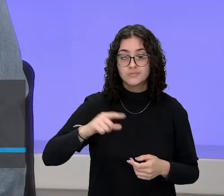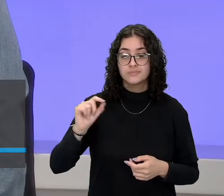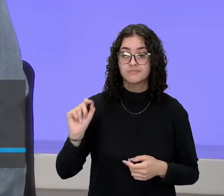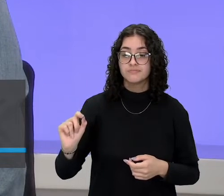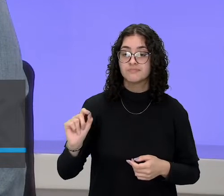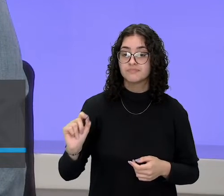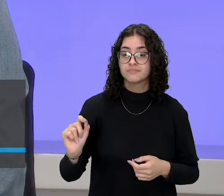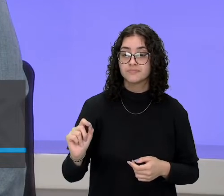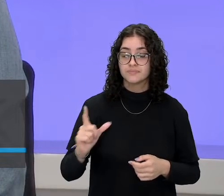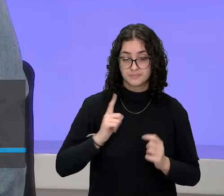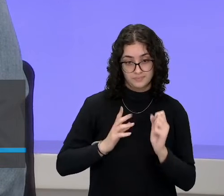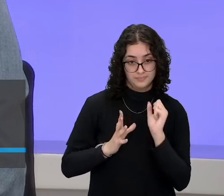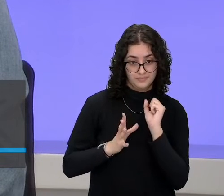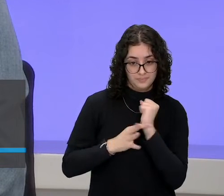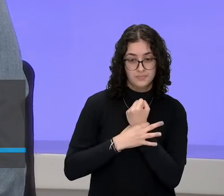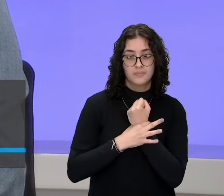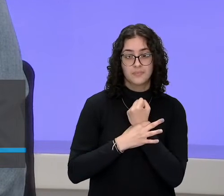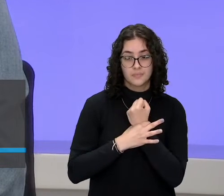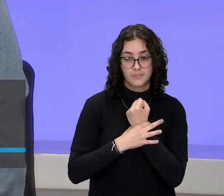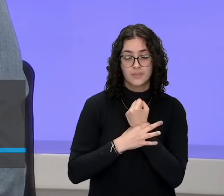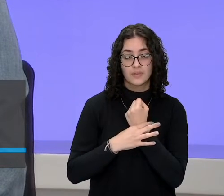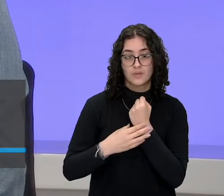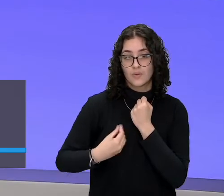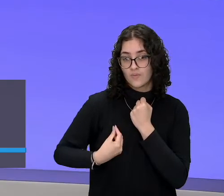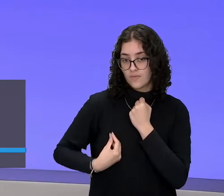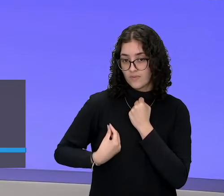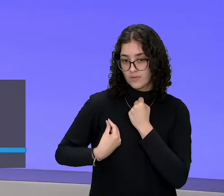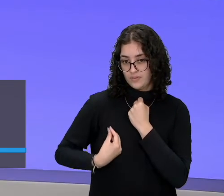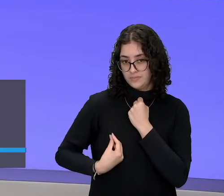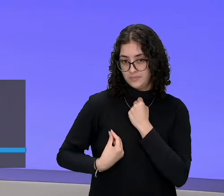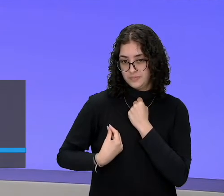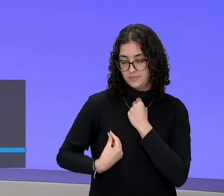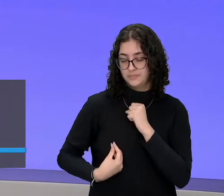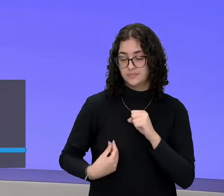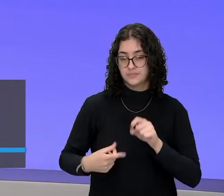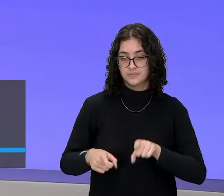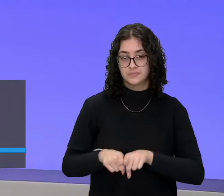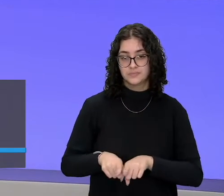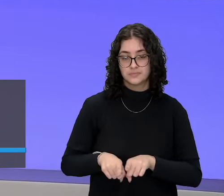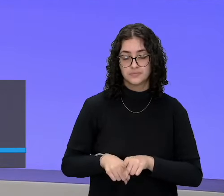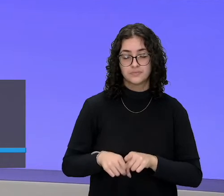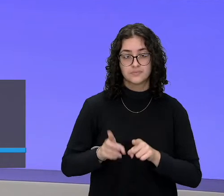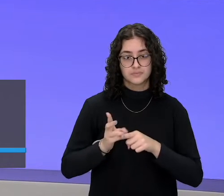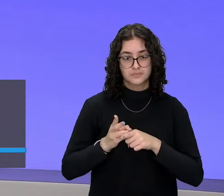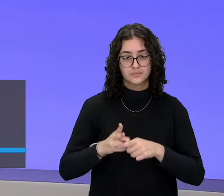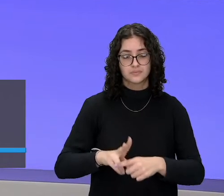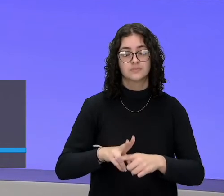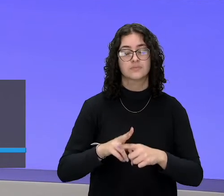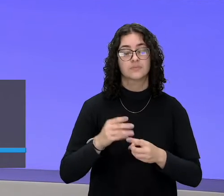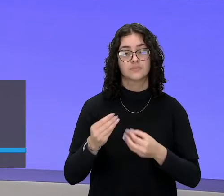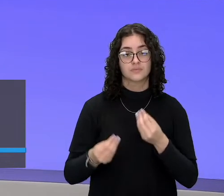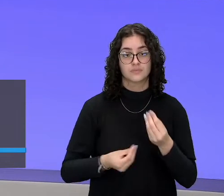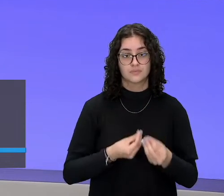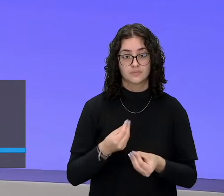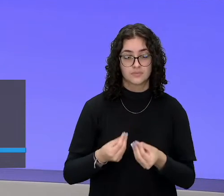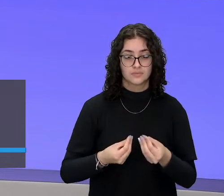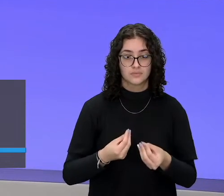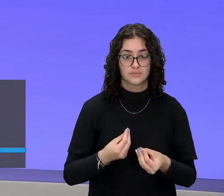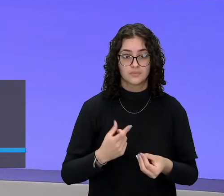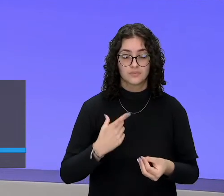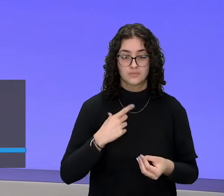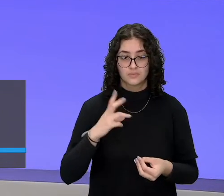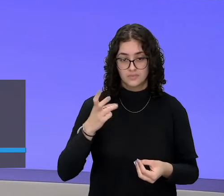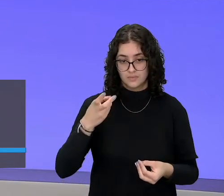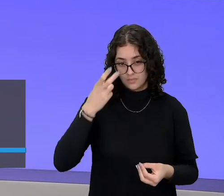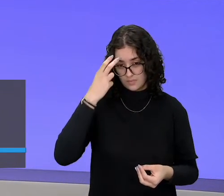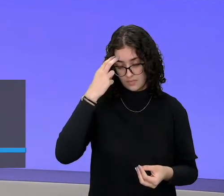pouco mais de segurança para estar vivo, né? E aí essa preservação, ela se dá realmente nas questões